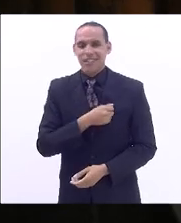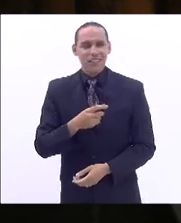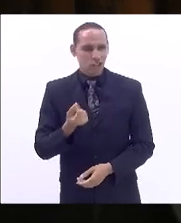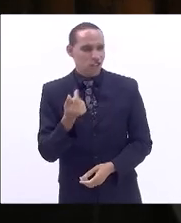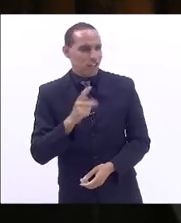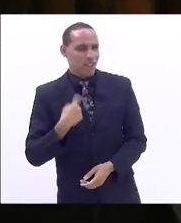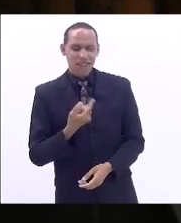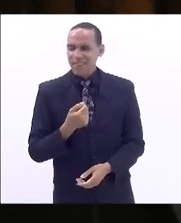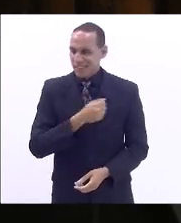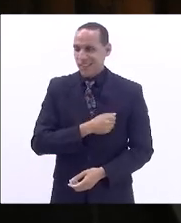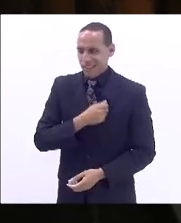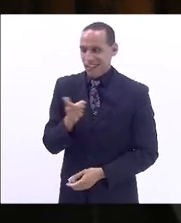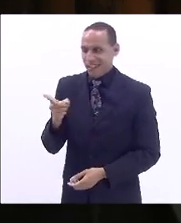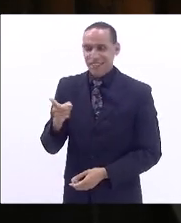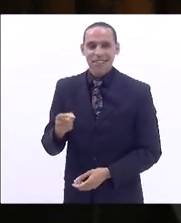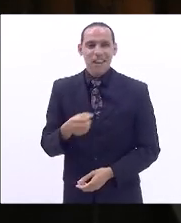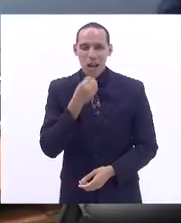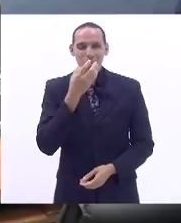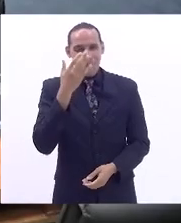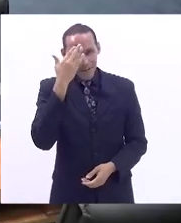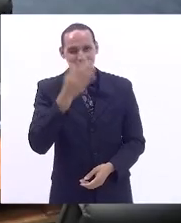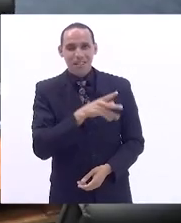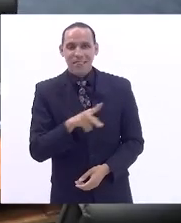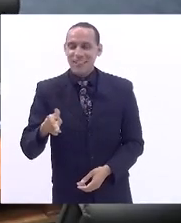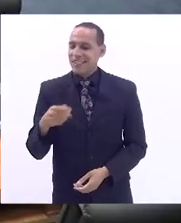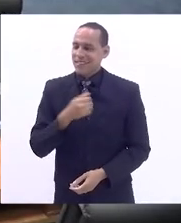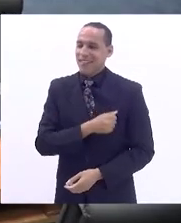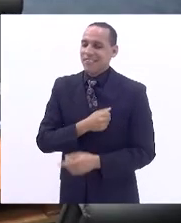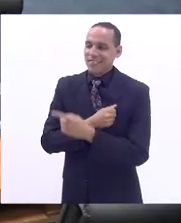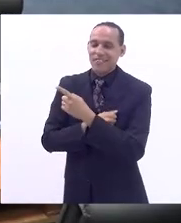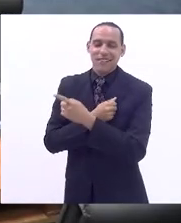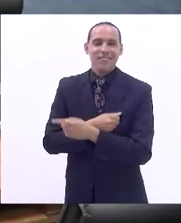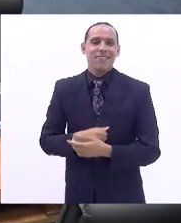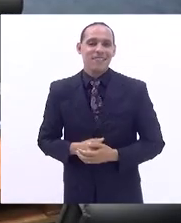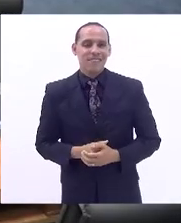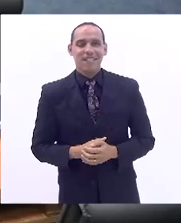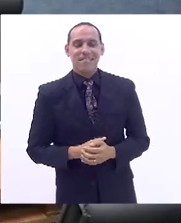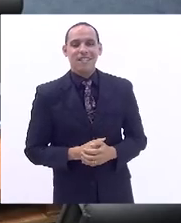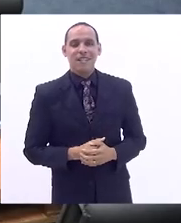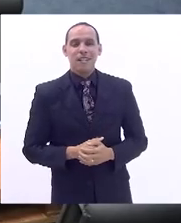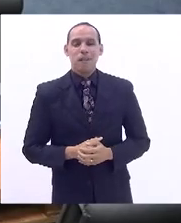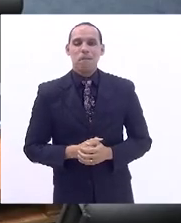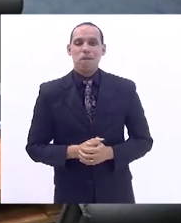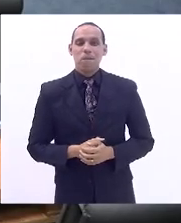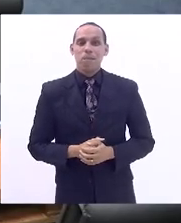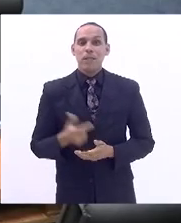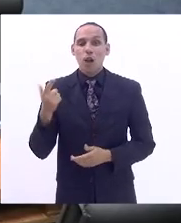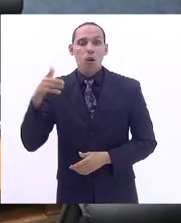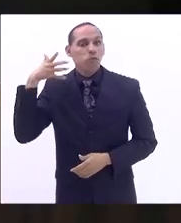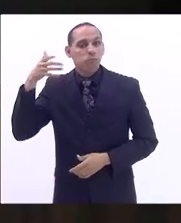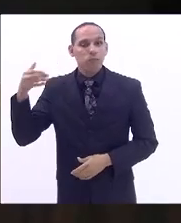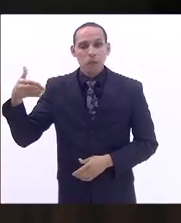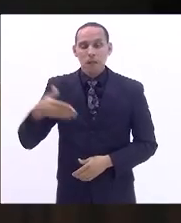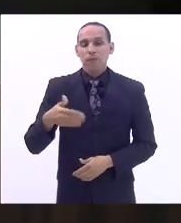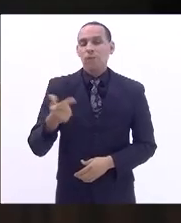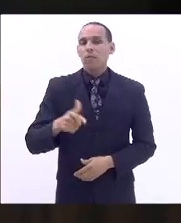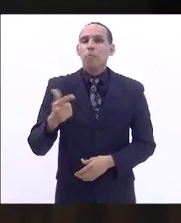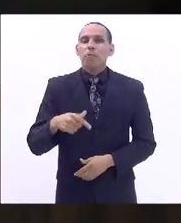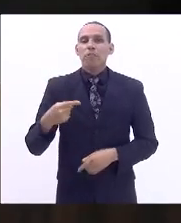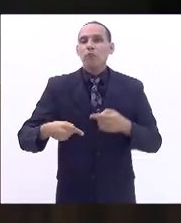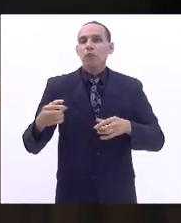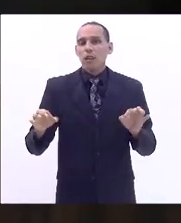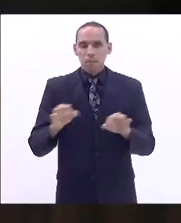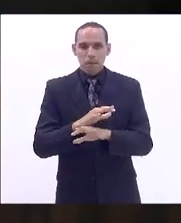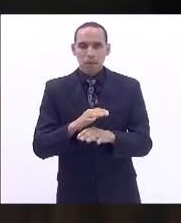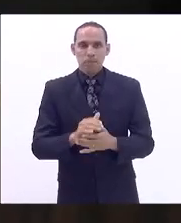dinheiro né Tava trabalho muito obrigado seu presente tava com saudades e não haver mais Quem Queira discutir encerrada a